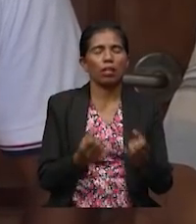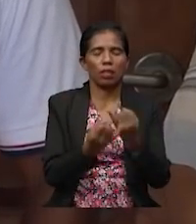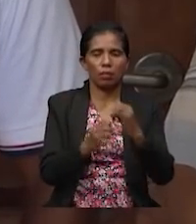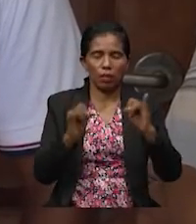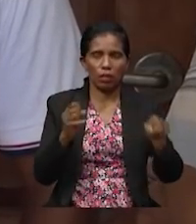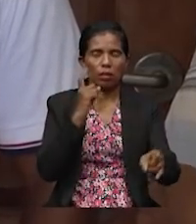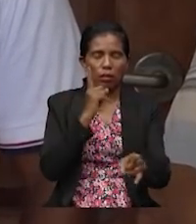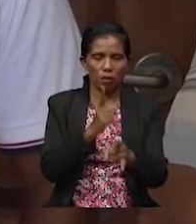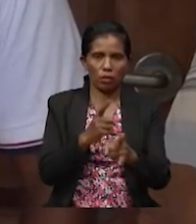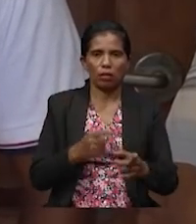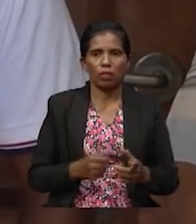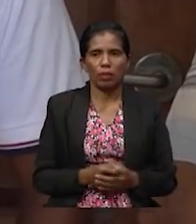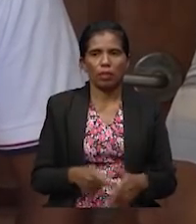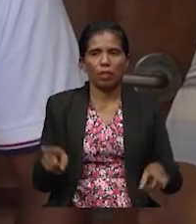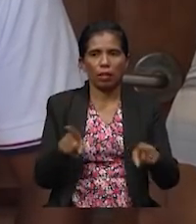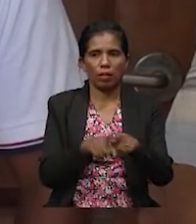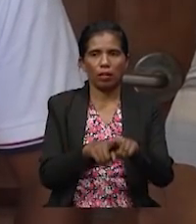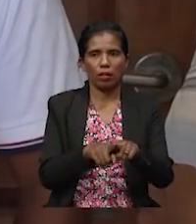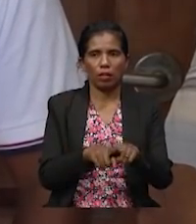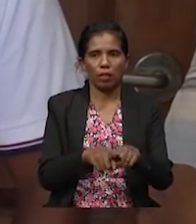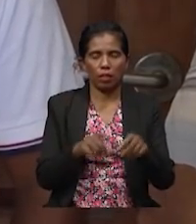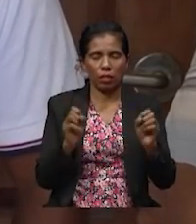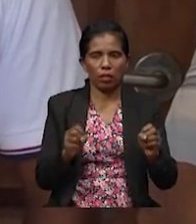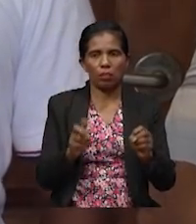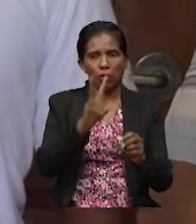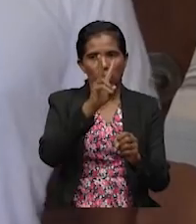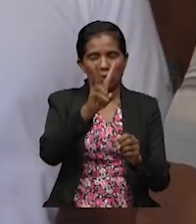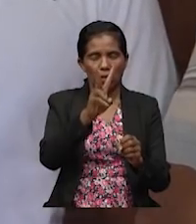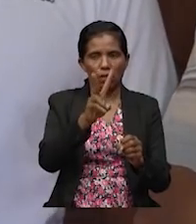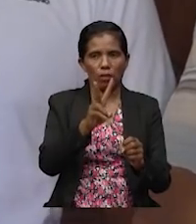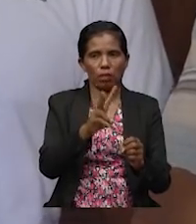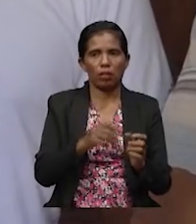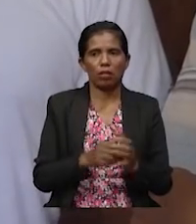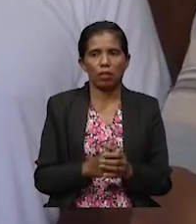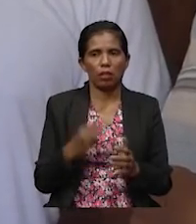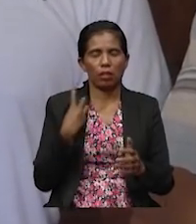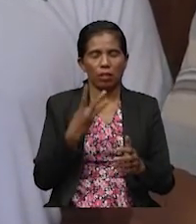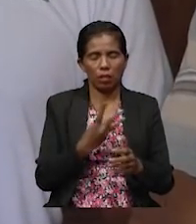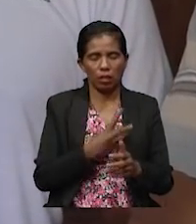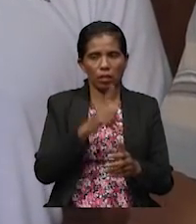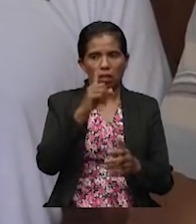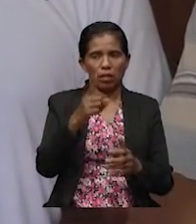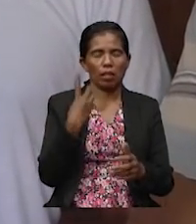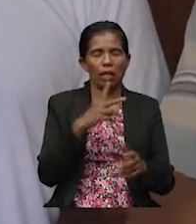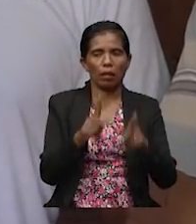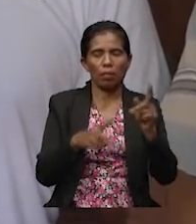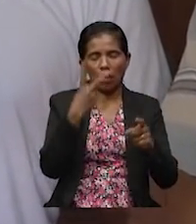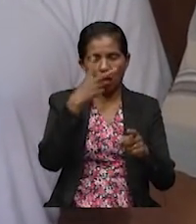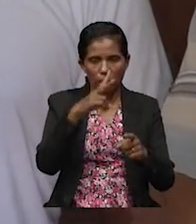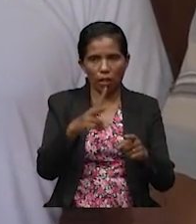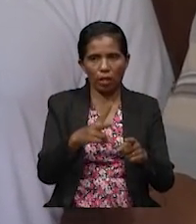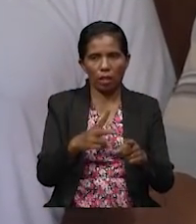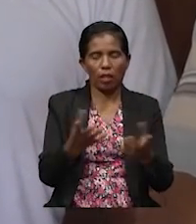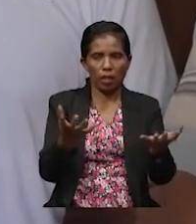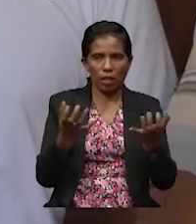ele, né? A nessa, né? Também opção rua de candidato rua de, né? Ida, é uma arena, a cara, ida se a